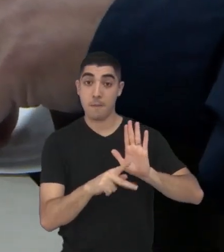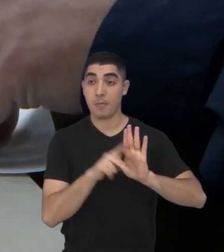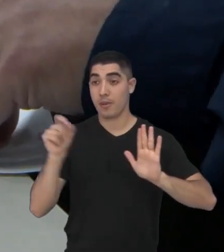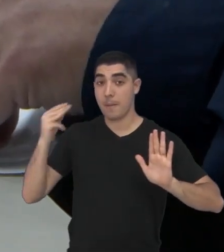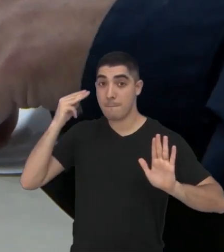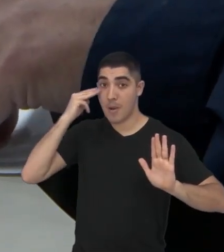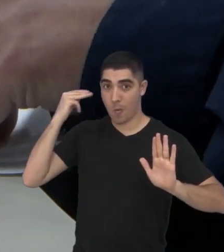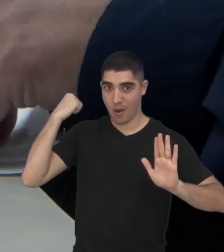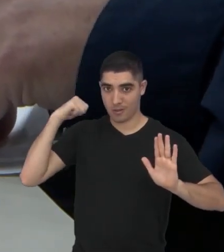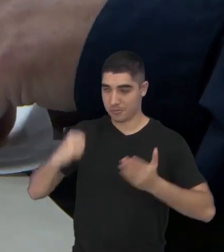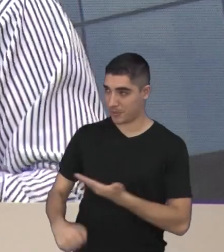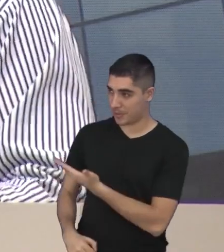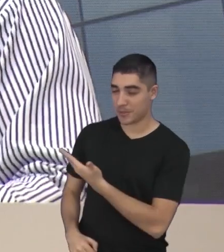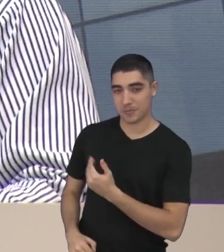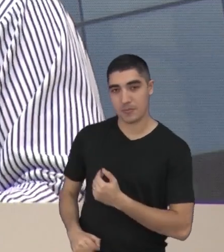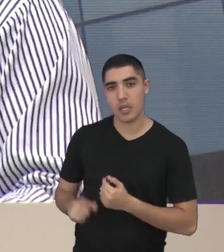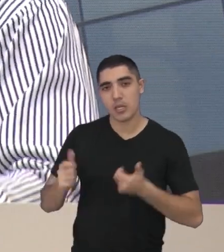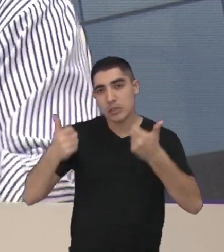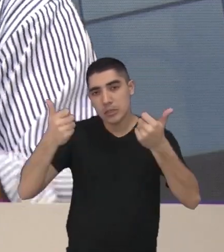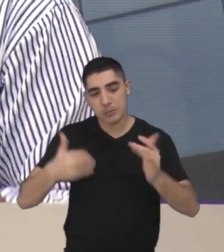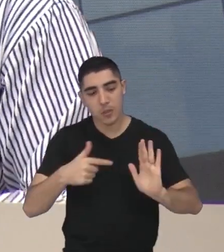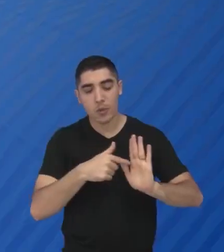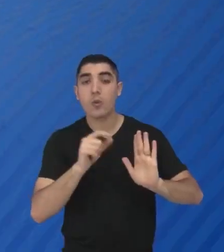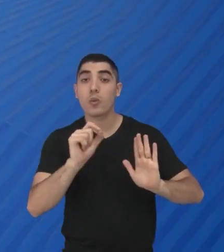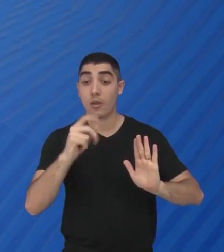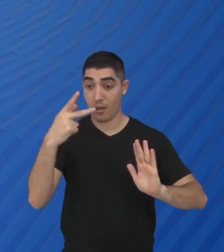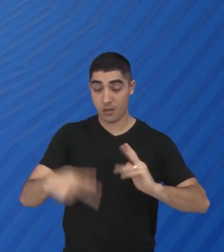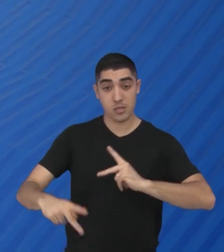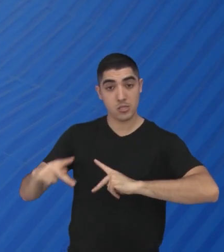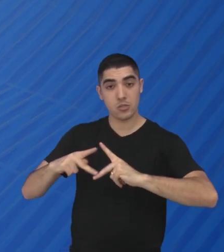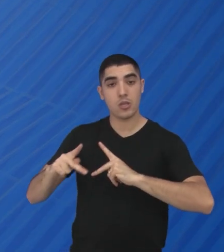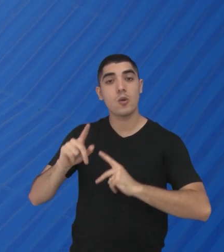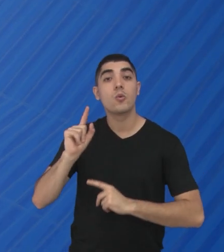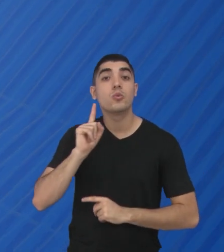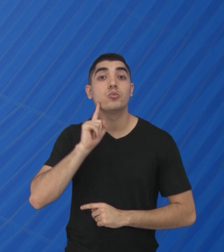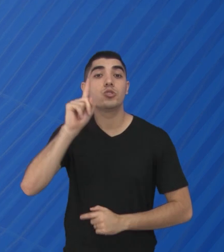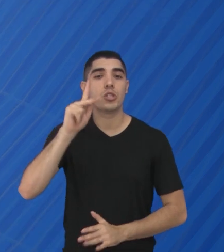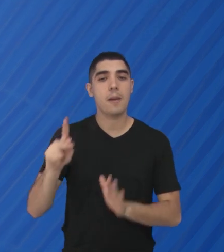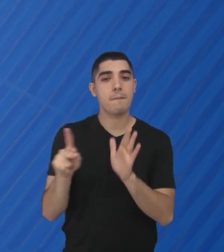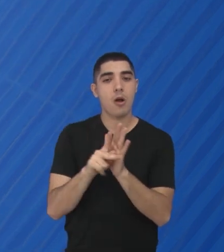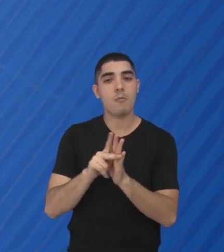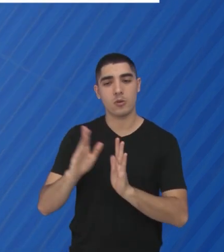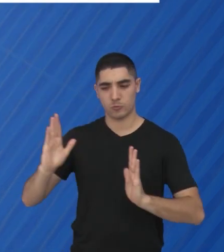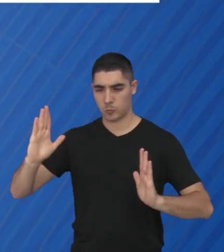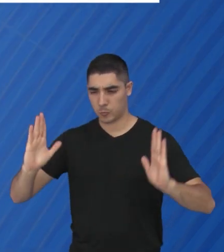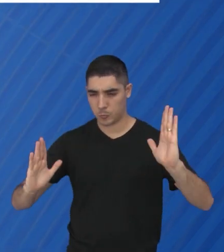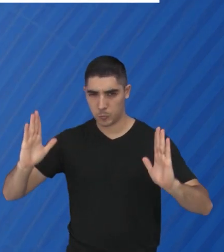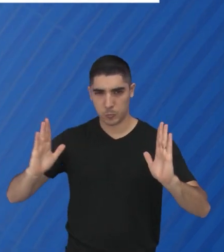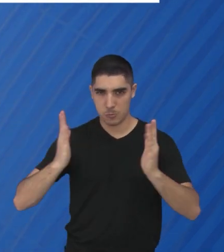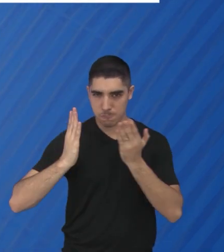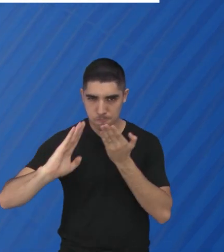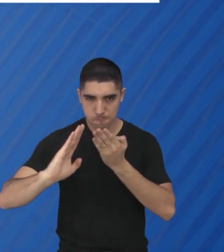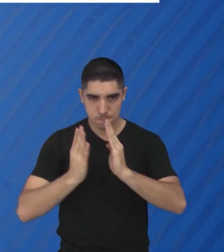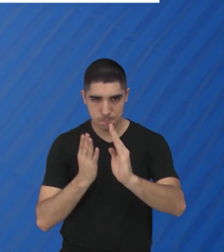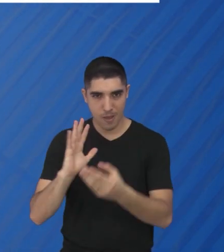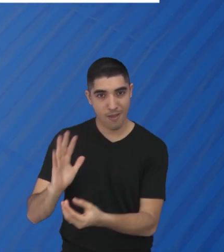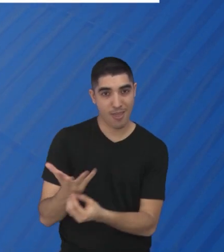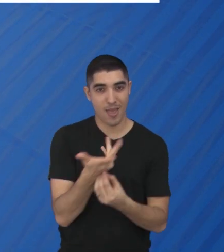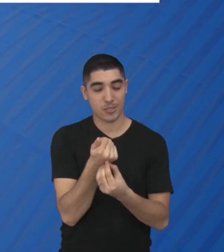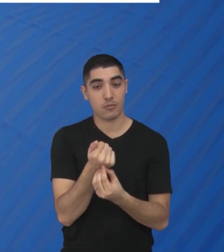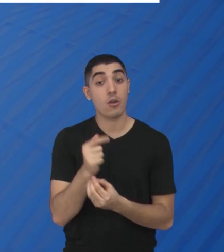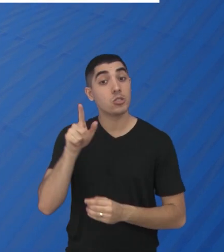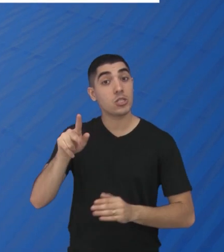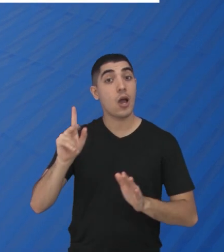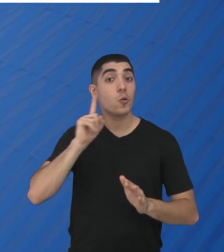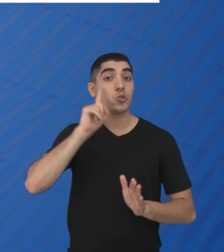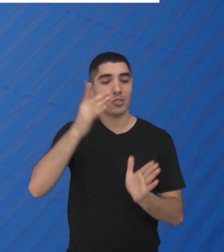lei apresentado pelo vereador Marcão da Academia deve instituir em São José dos Campos uma maratona de artes marciais. O